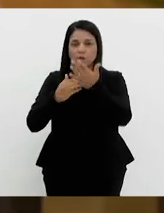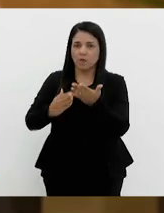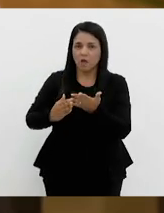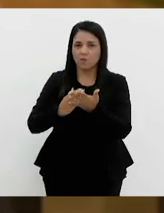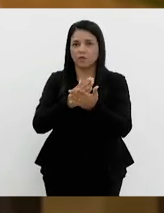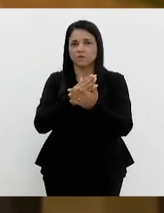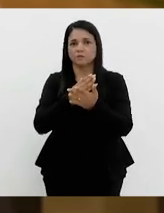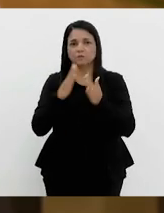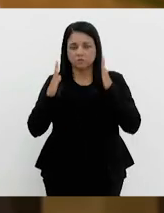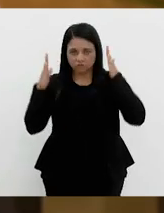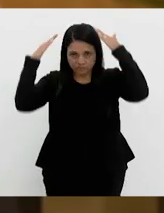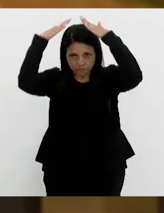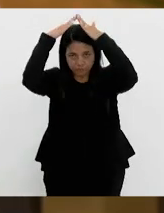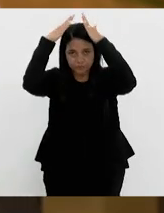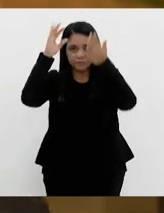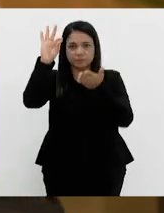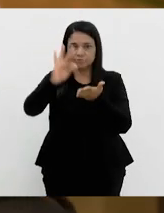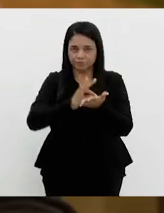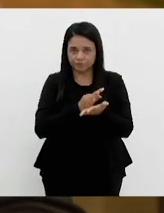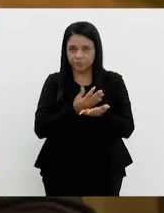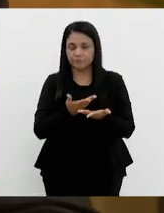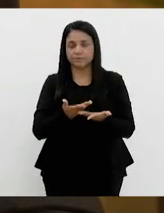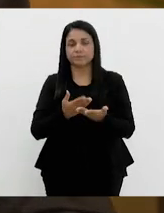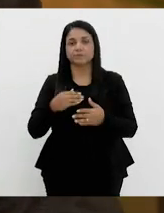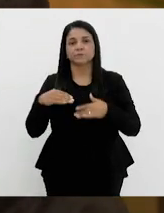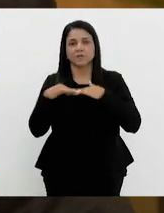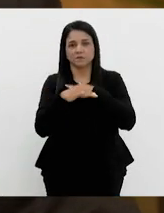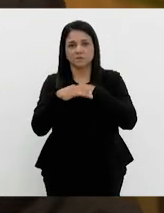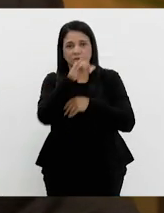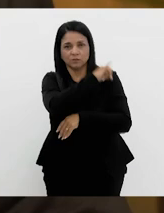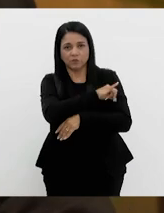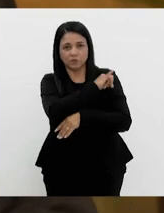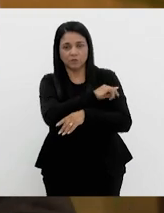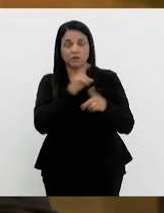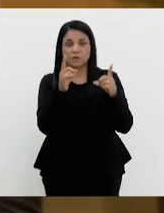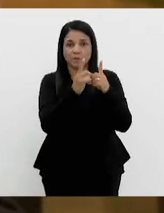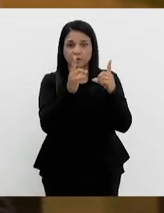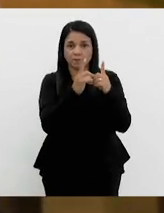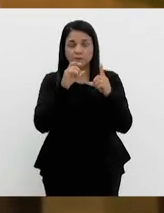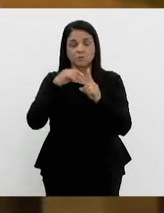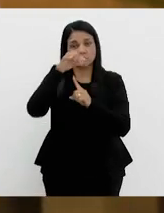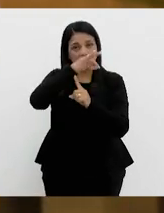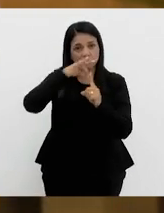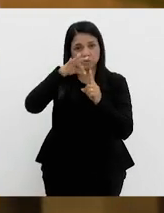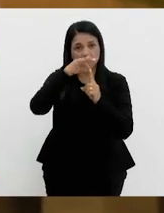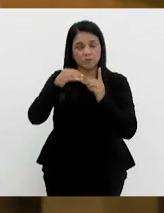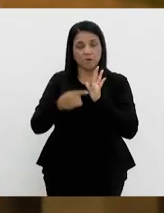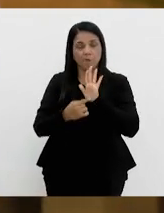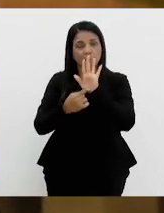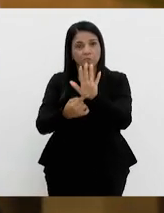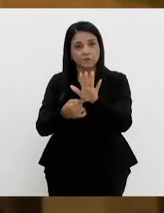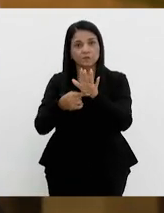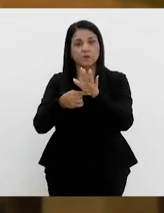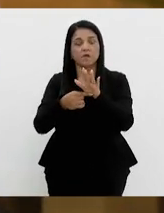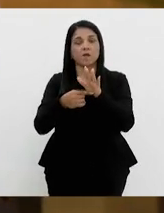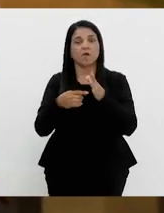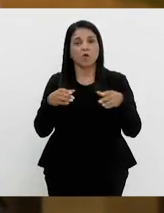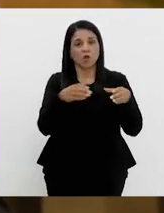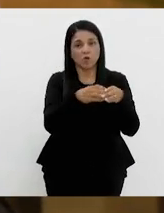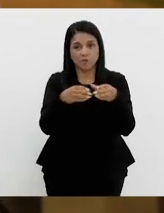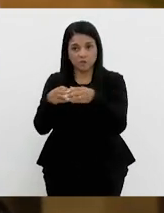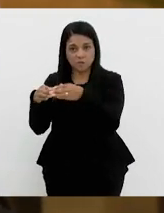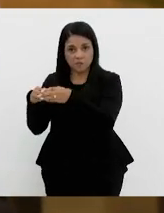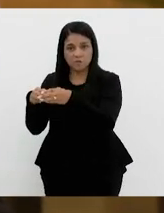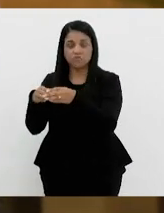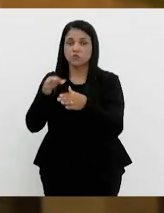arcebispo Metropolitano os departamentos do Santuário poderão apresentar ao comitê sugestões iniciativas que poderão desenvolver